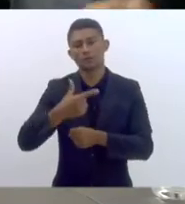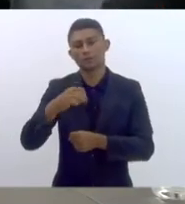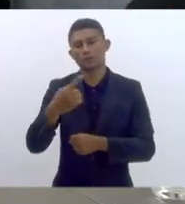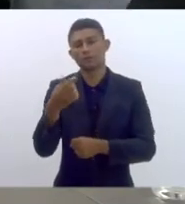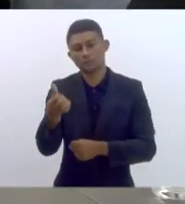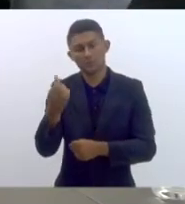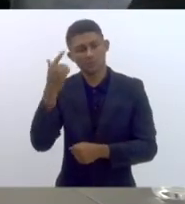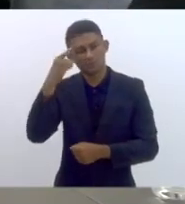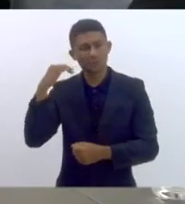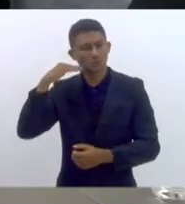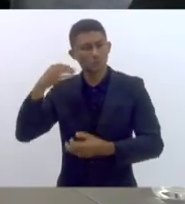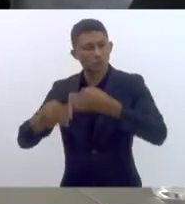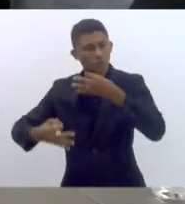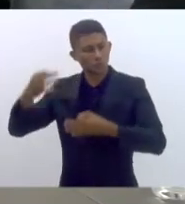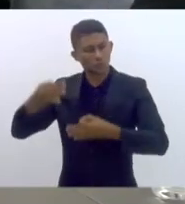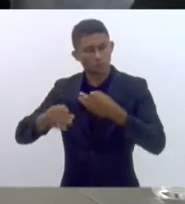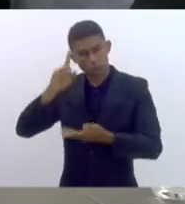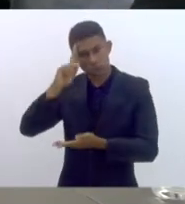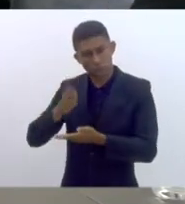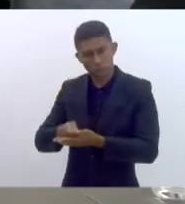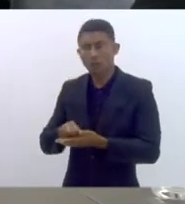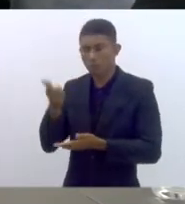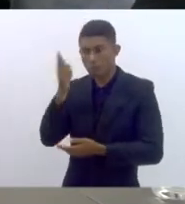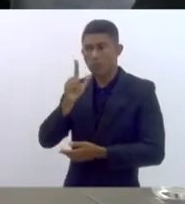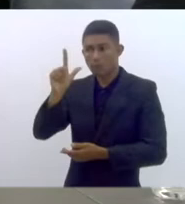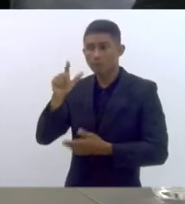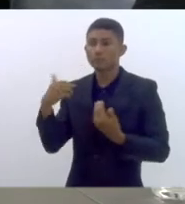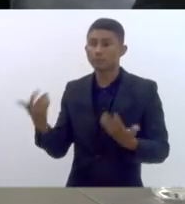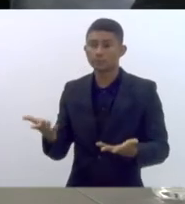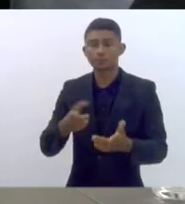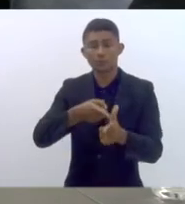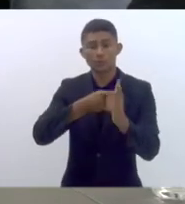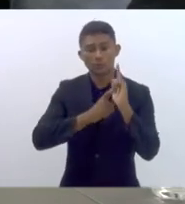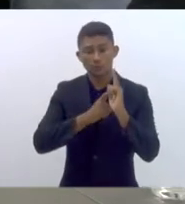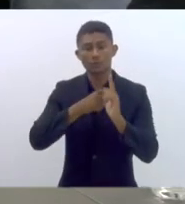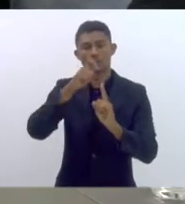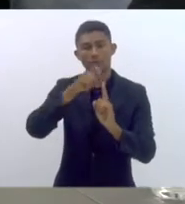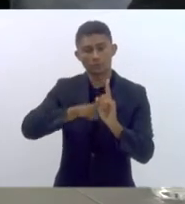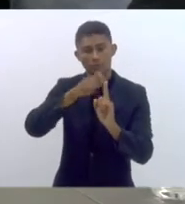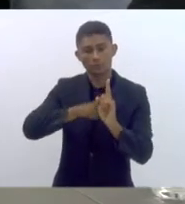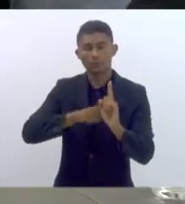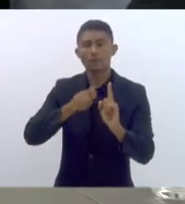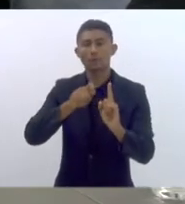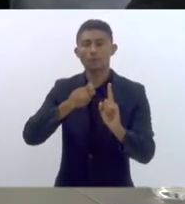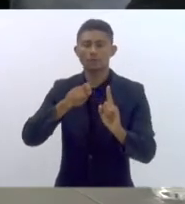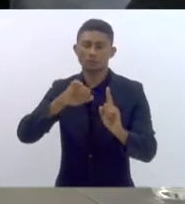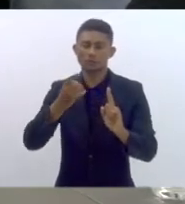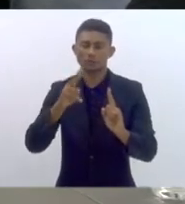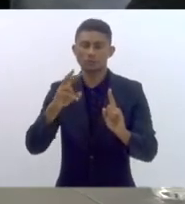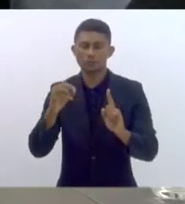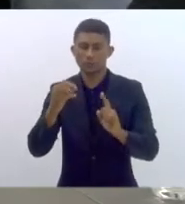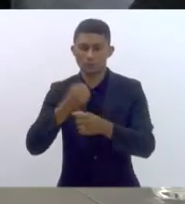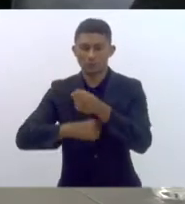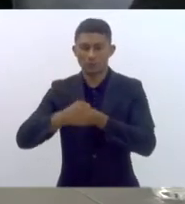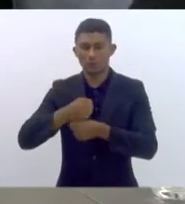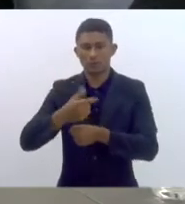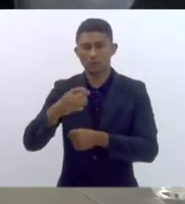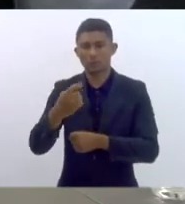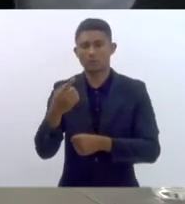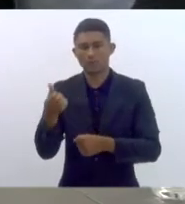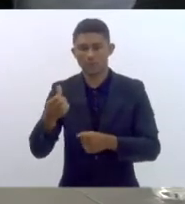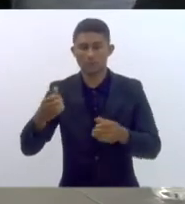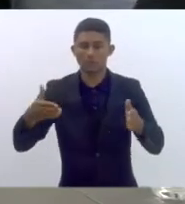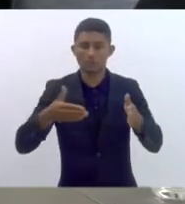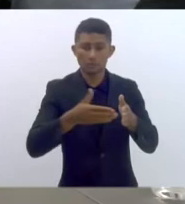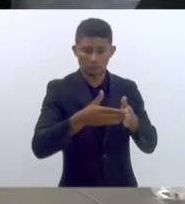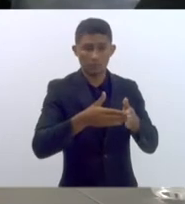ele não pagou essa dívida de julho de 16 a dezembro de 17, e em janeiro de dezembro